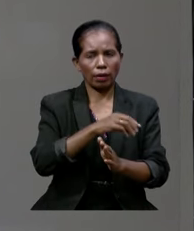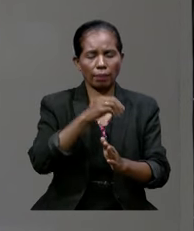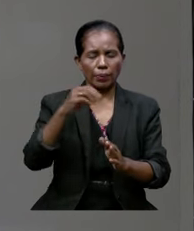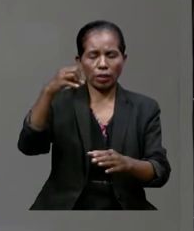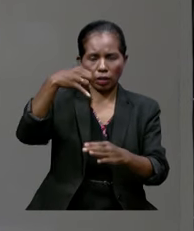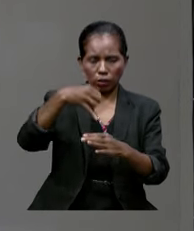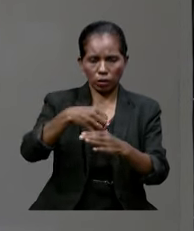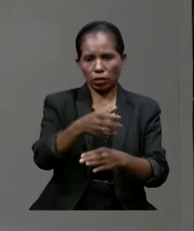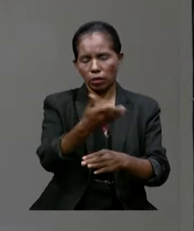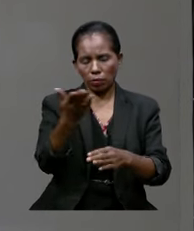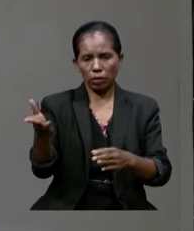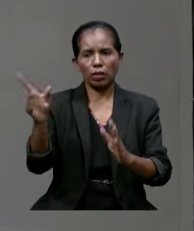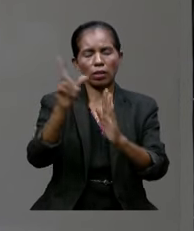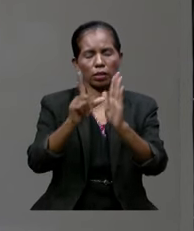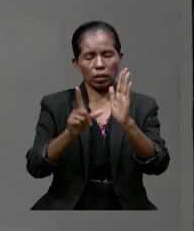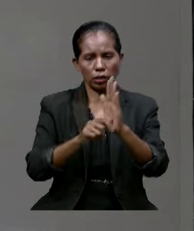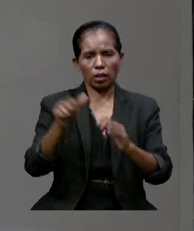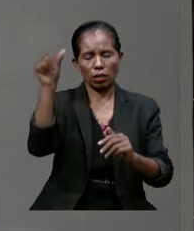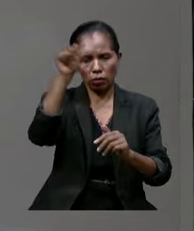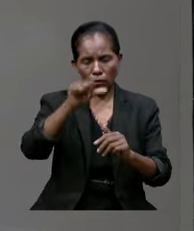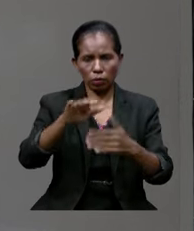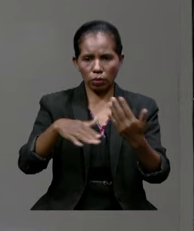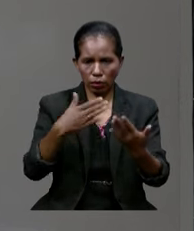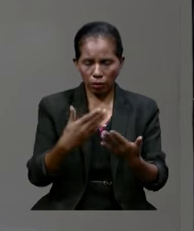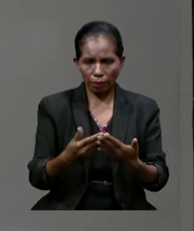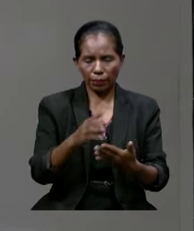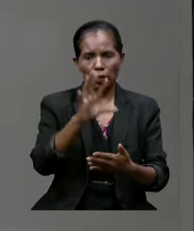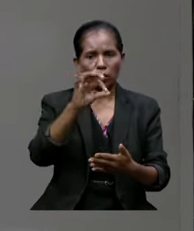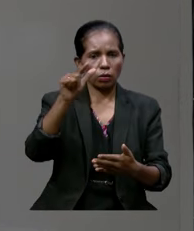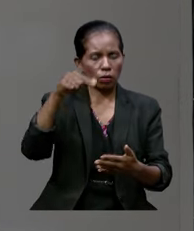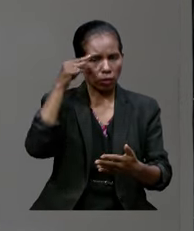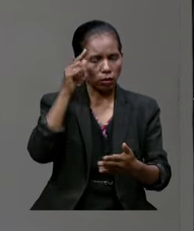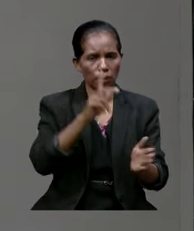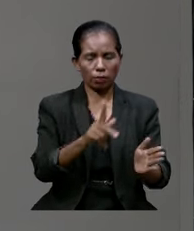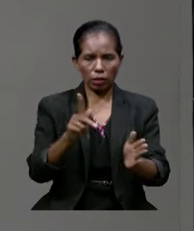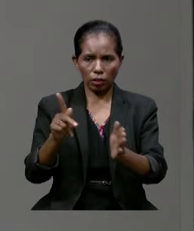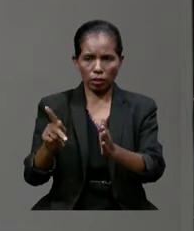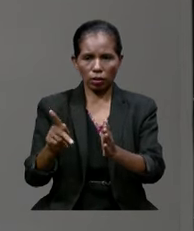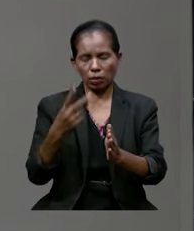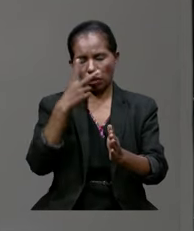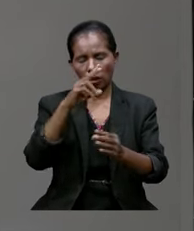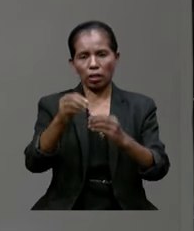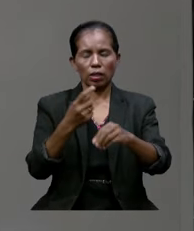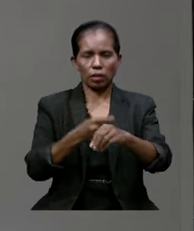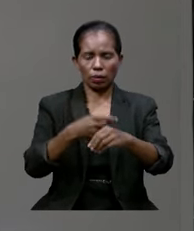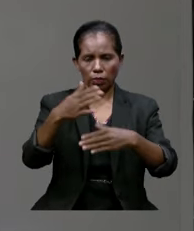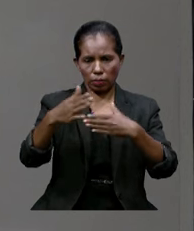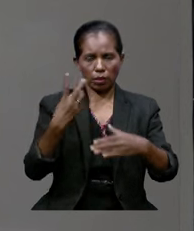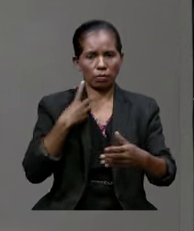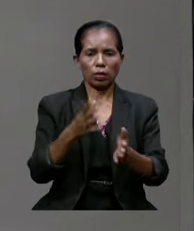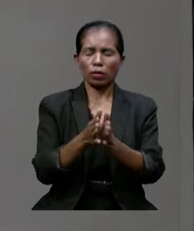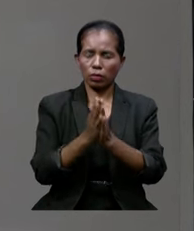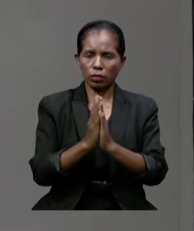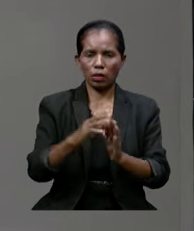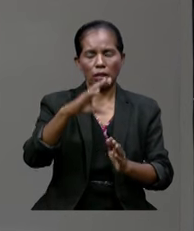inklui mos hoitabot sirne lista auditoria externa ne nabema no goberno planeado on atu realiza reten pobada amihusuban